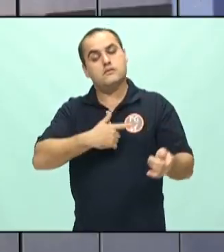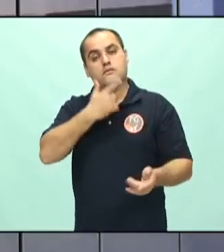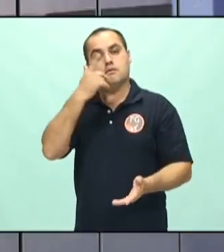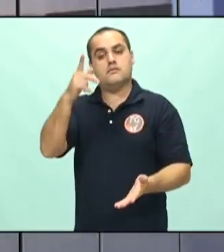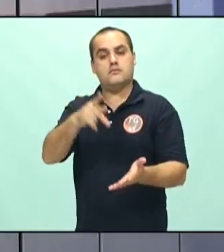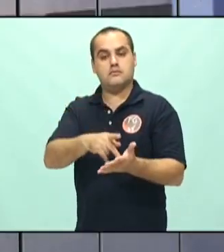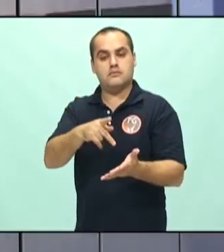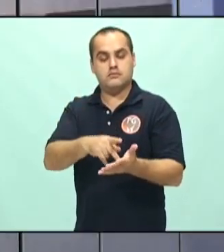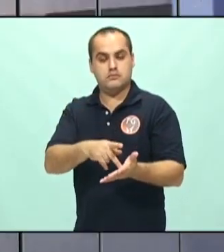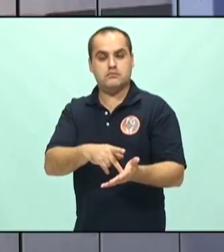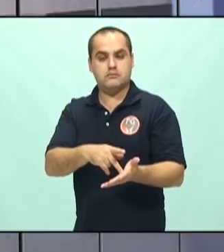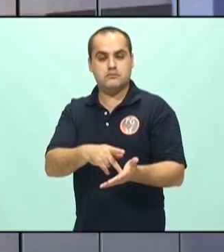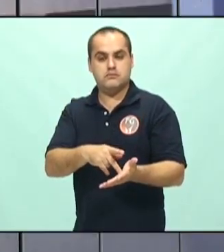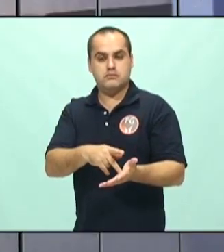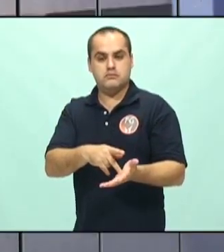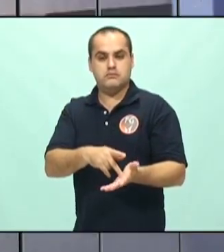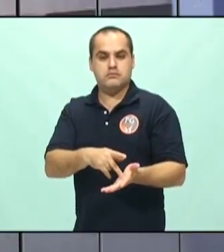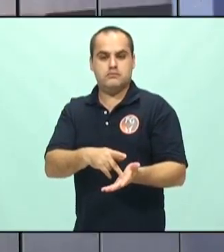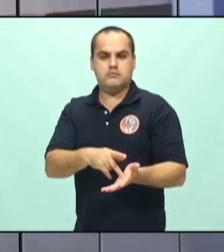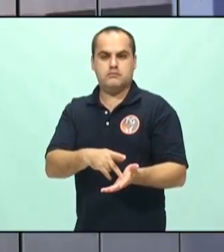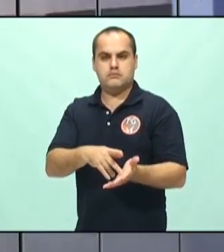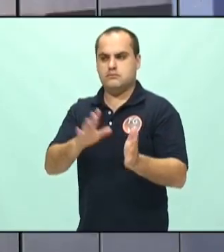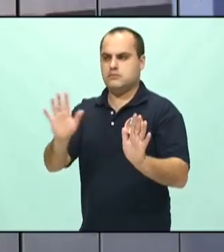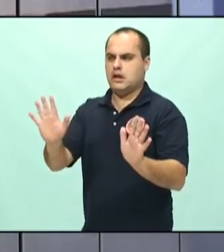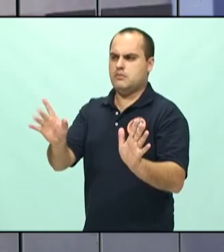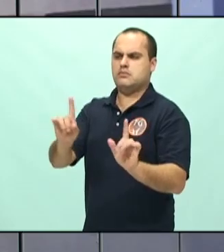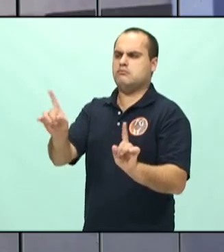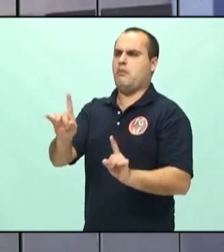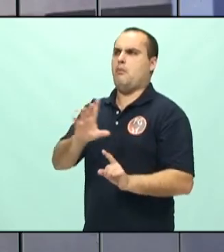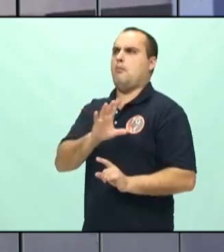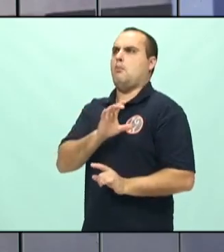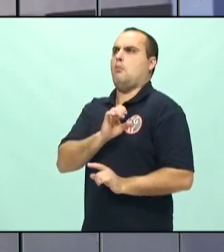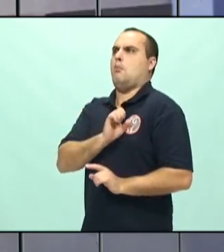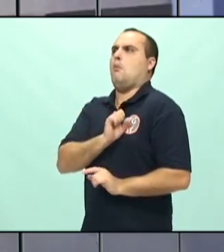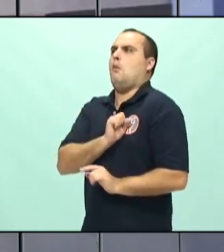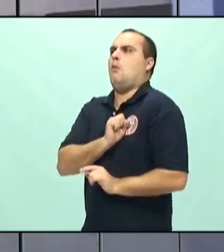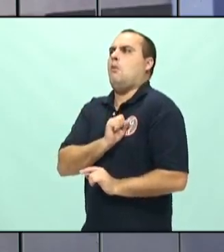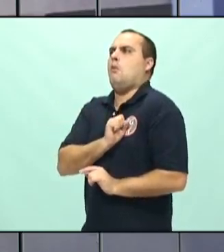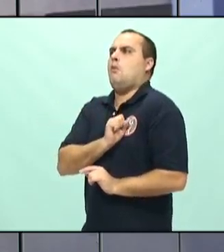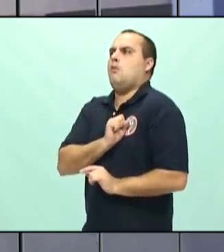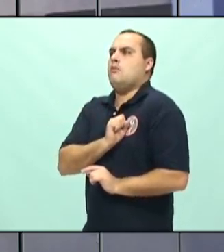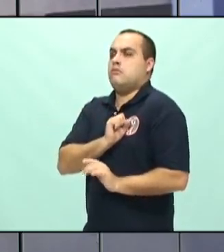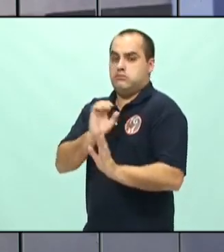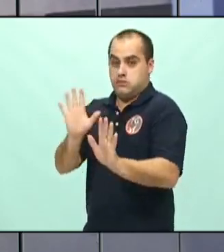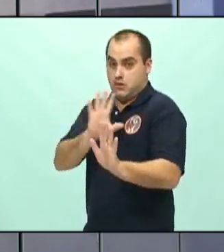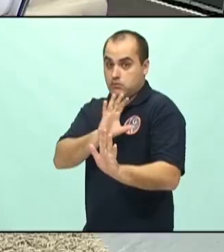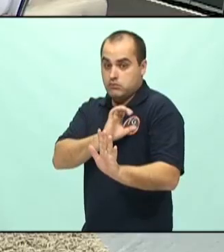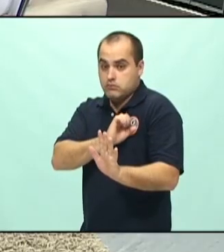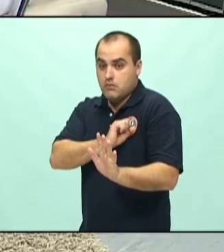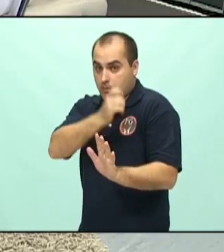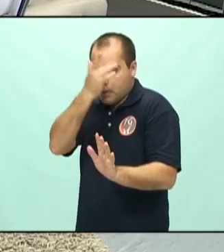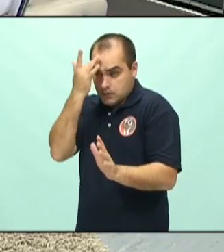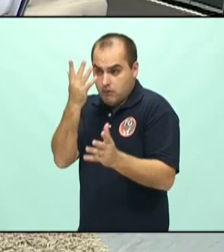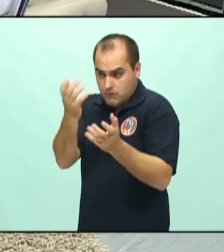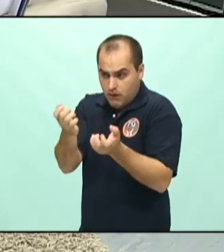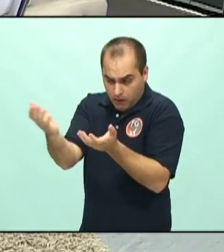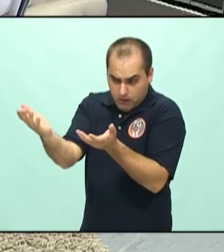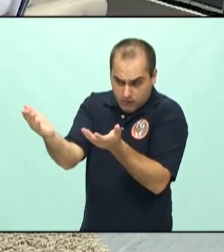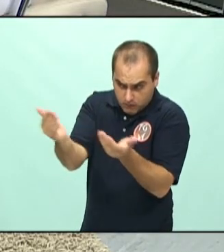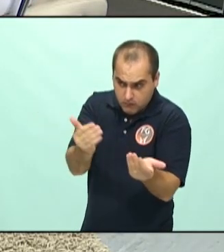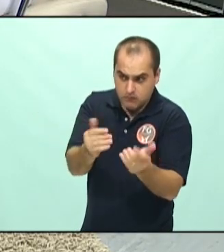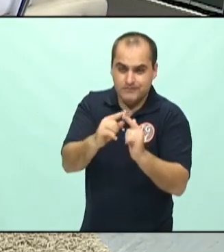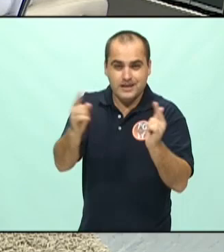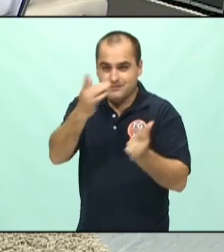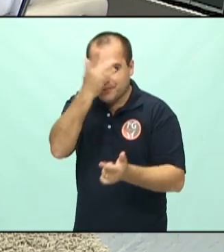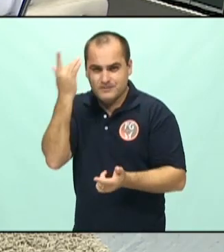achava que a coisa não pode ser com o amor não é tem que ser com amor aquelas pessoas que querem ver na época agora